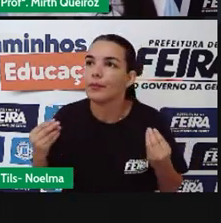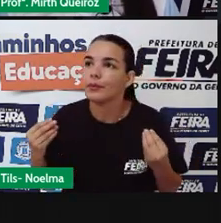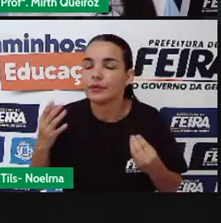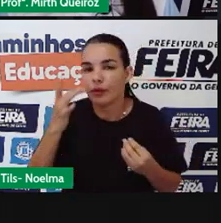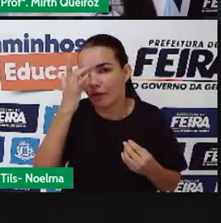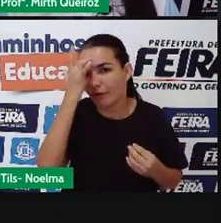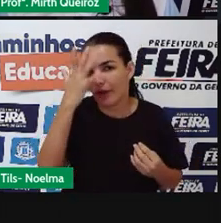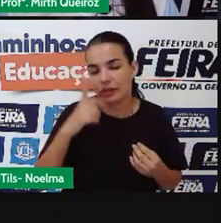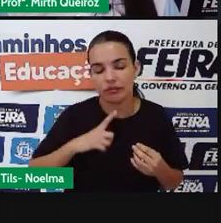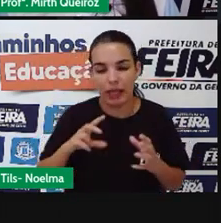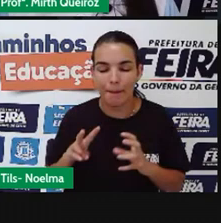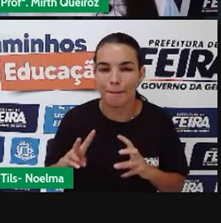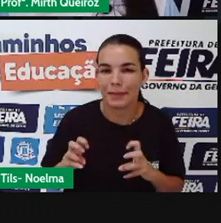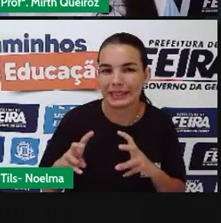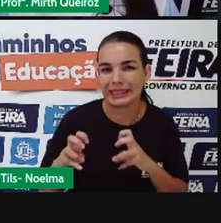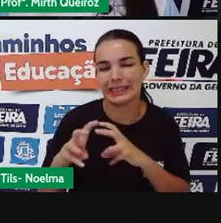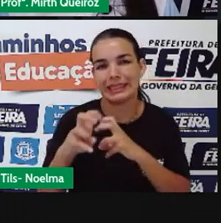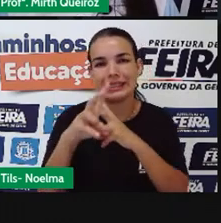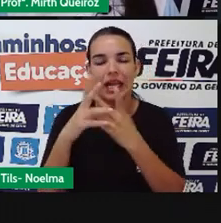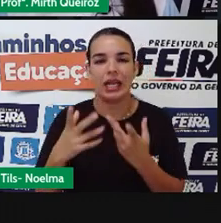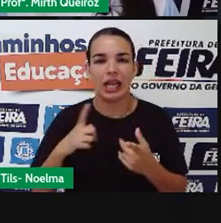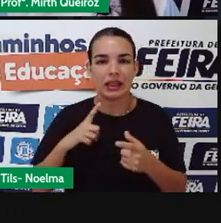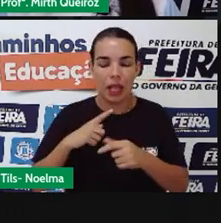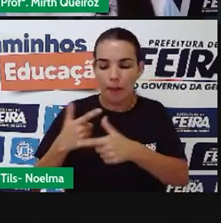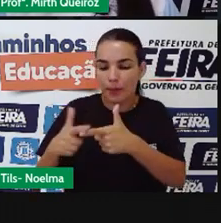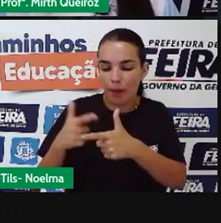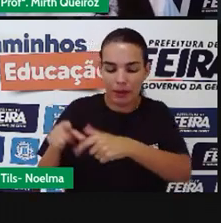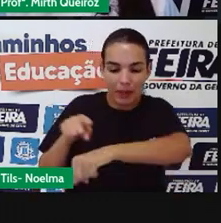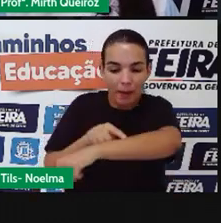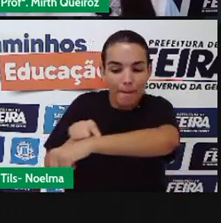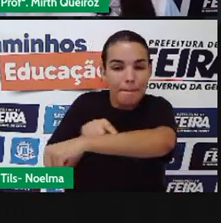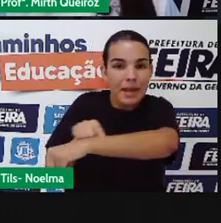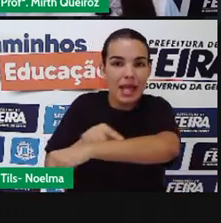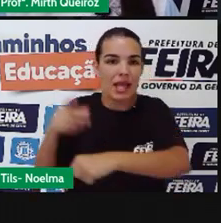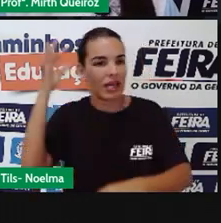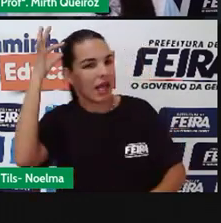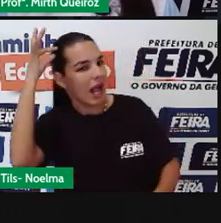com isso podem surgir problemas na pele